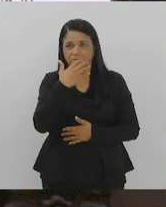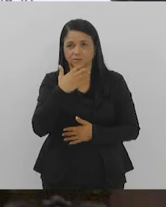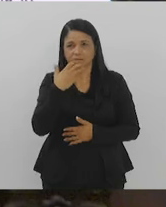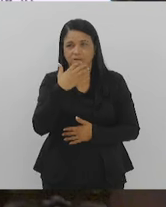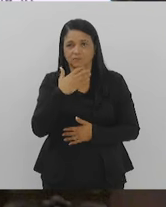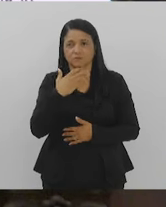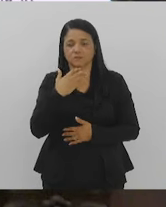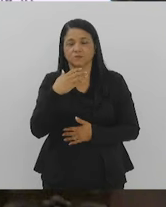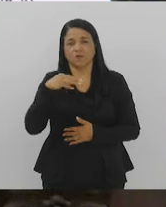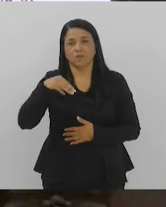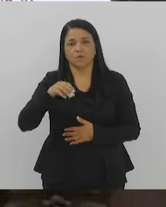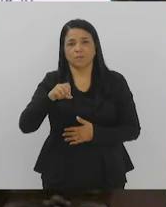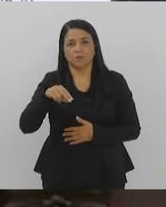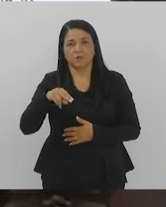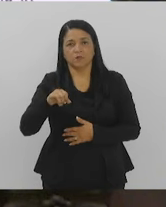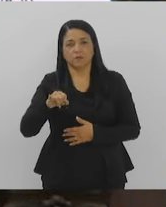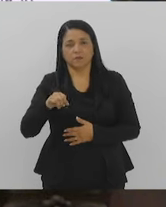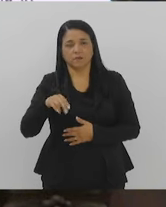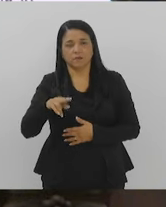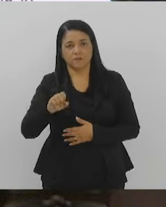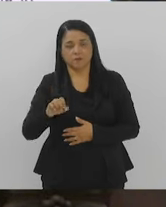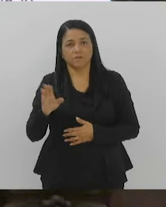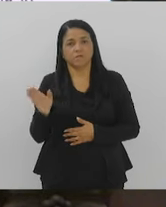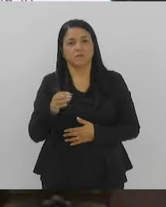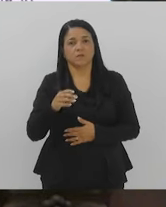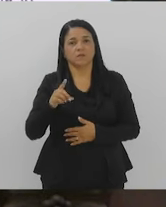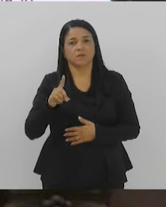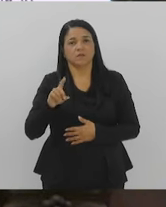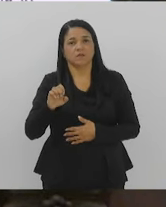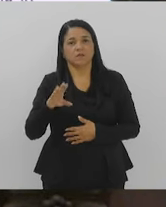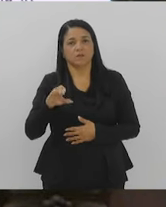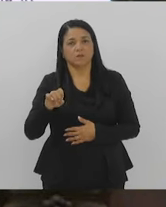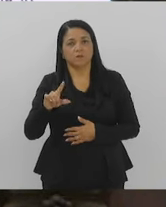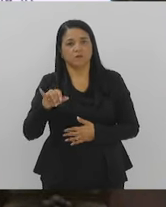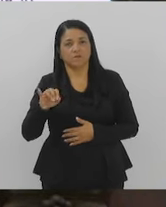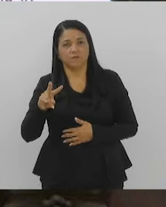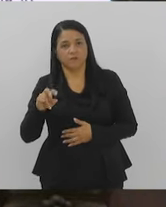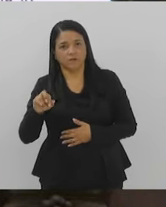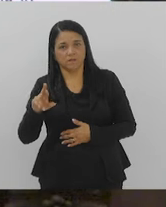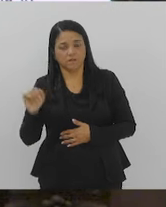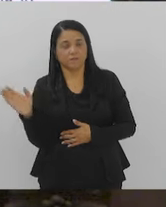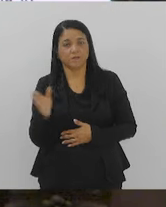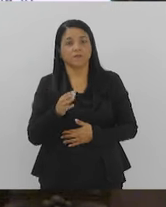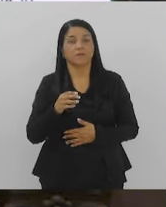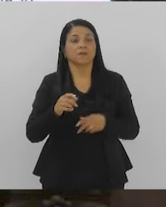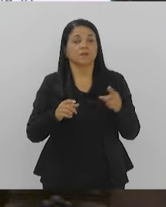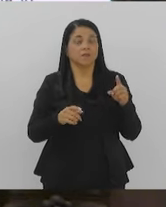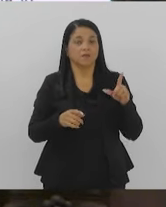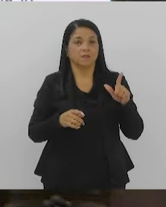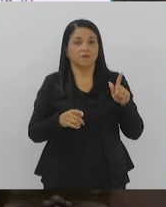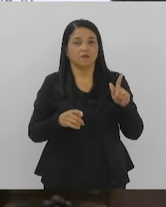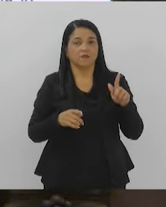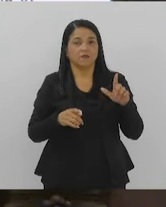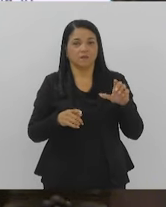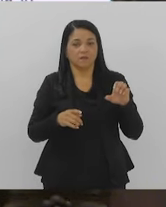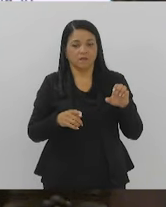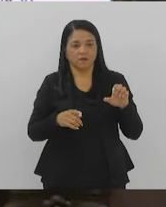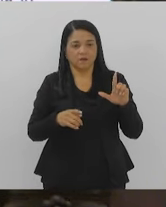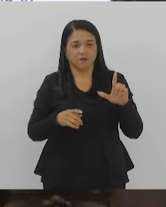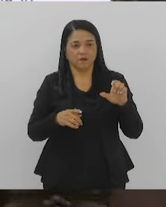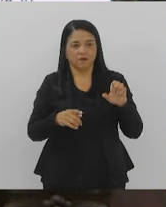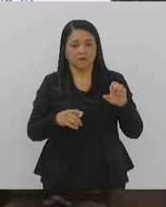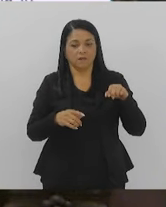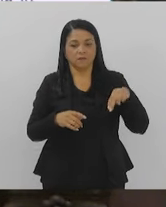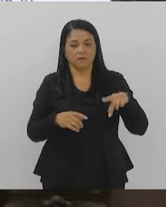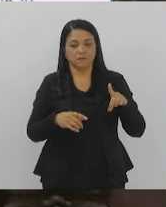sopranos Monique de Oliveira Gomes e a Glenda da Silva Souza para louvar o